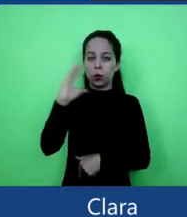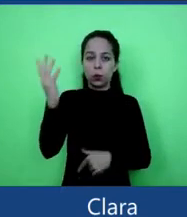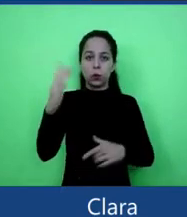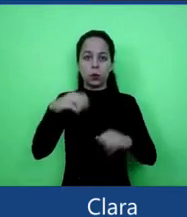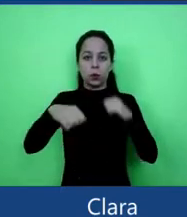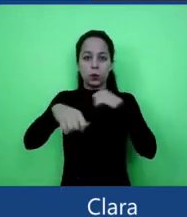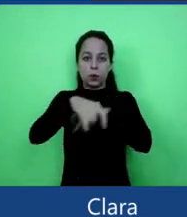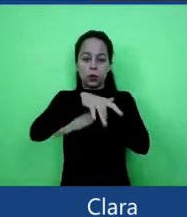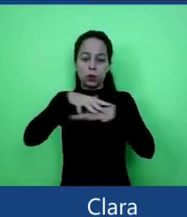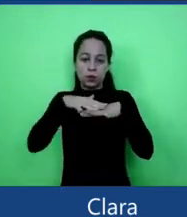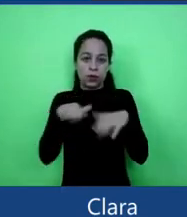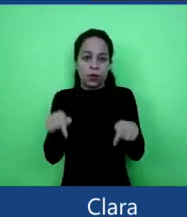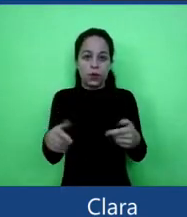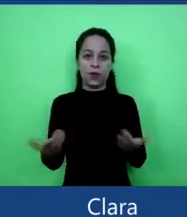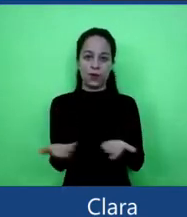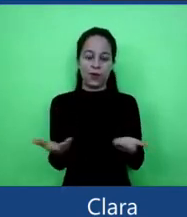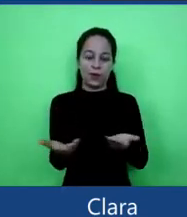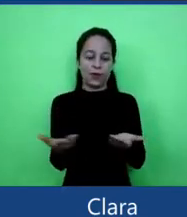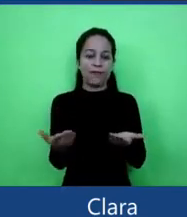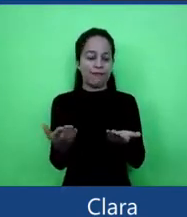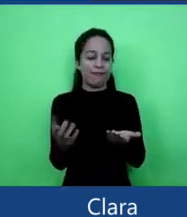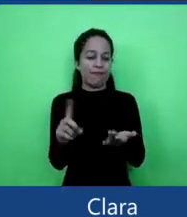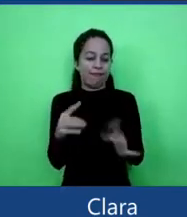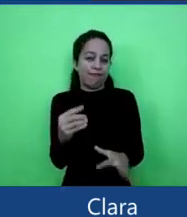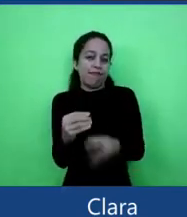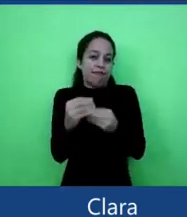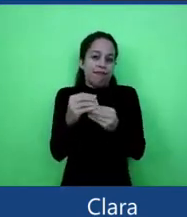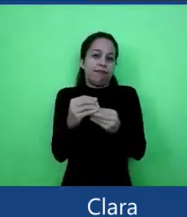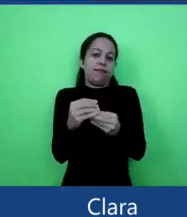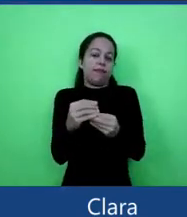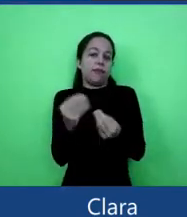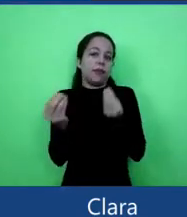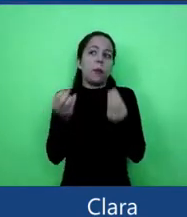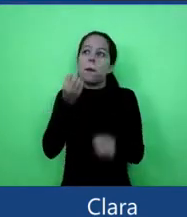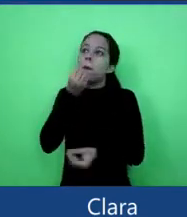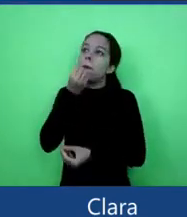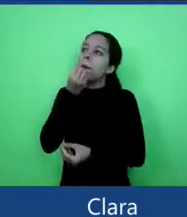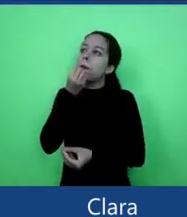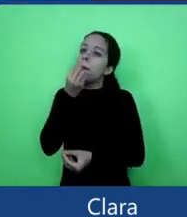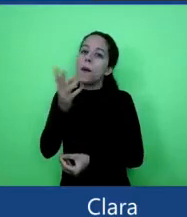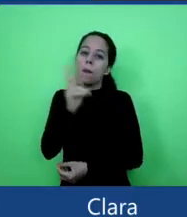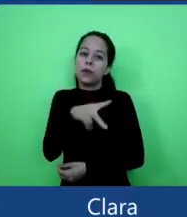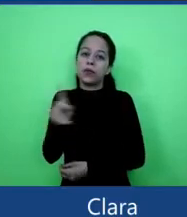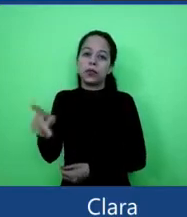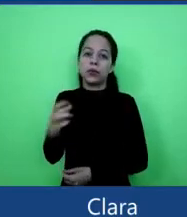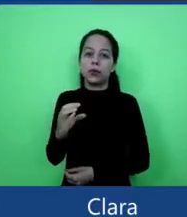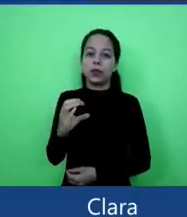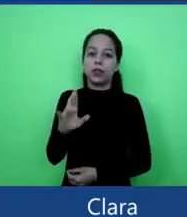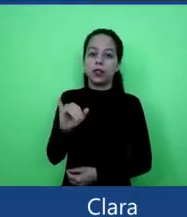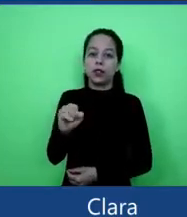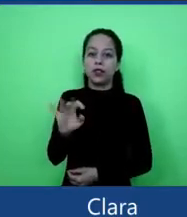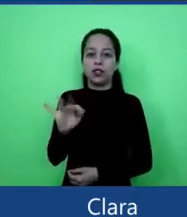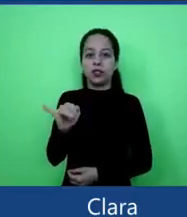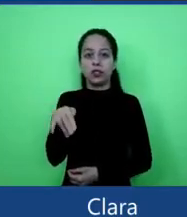presente, né, complementando a brilhante palestra do professor Cristiano.